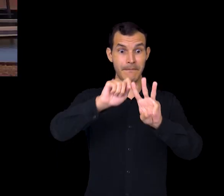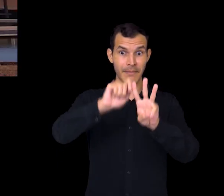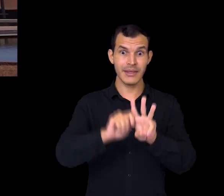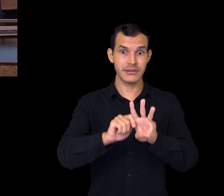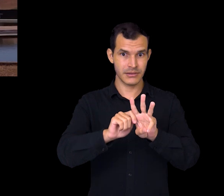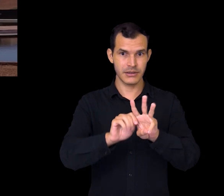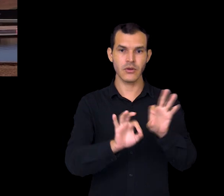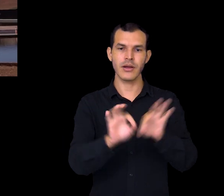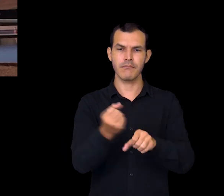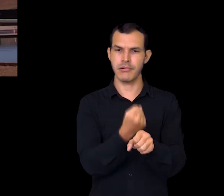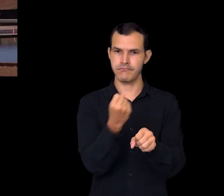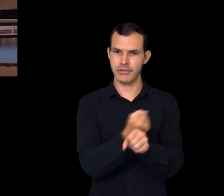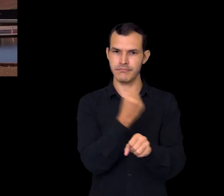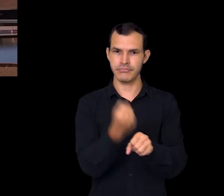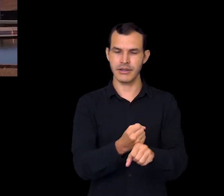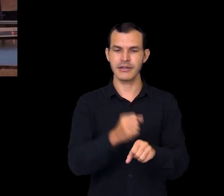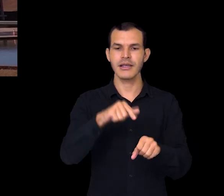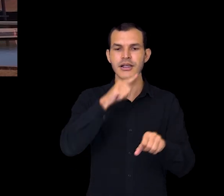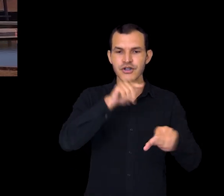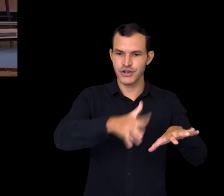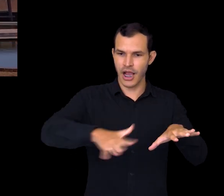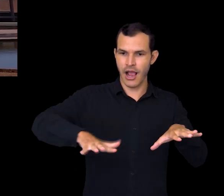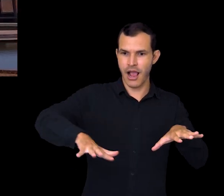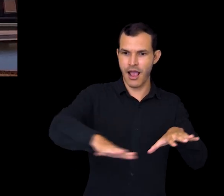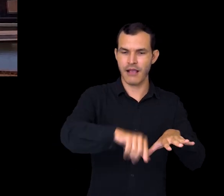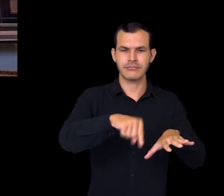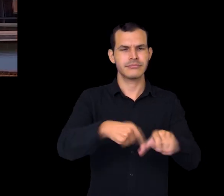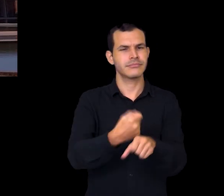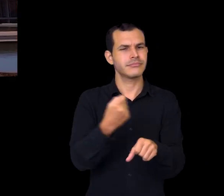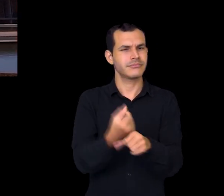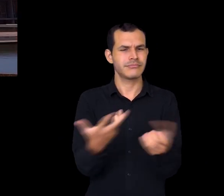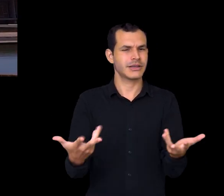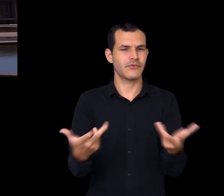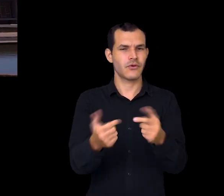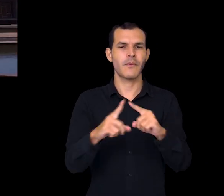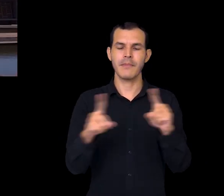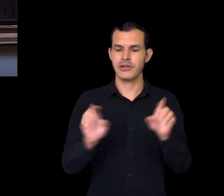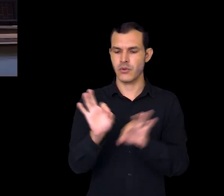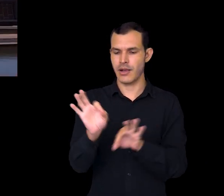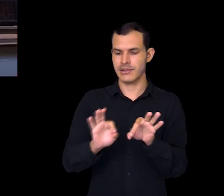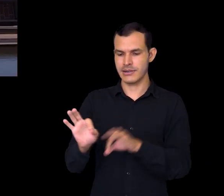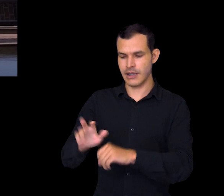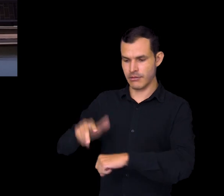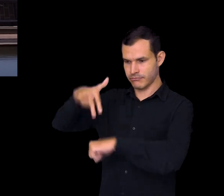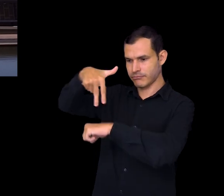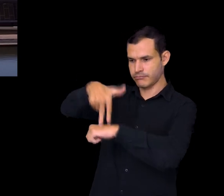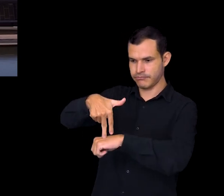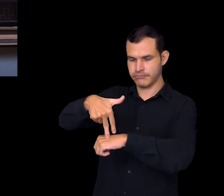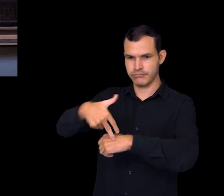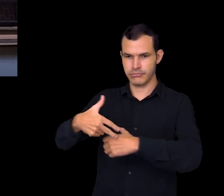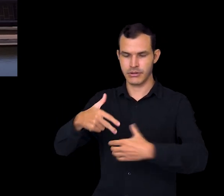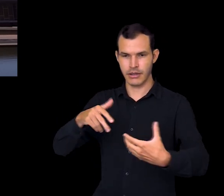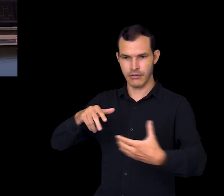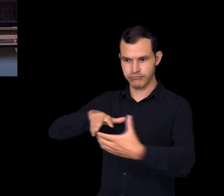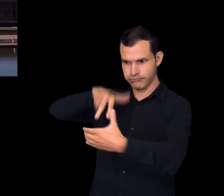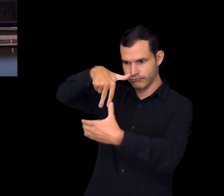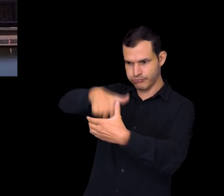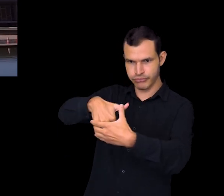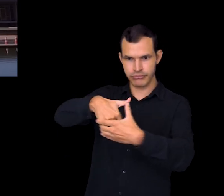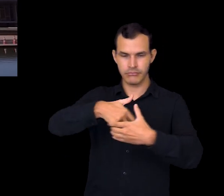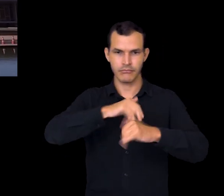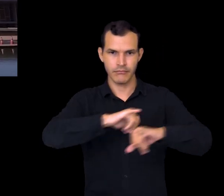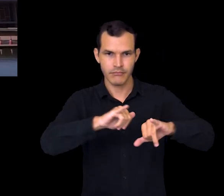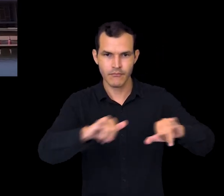incrível. Fizemos o laguinho, não fizemos o parlatório. E era uma obra, assim, que virava 24 horas e ali embaixo daquele